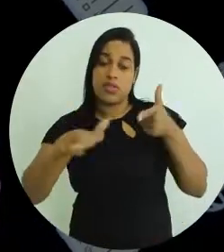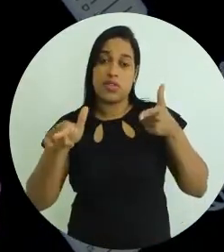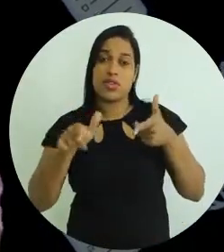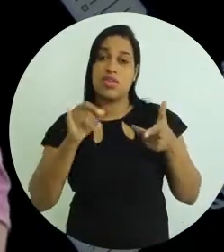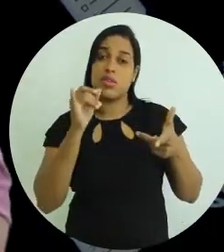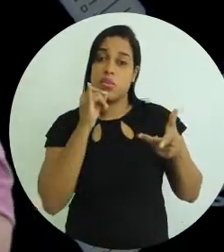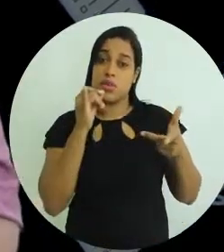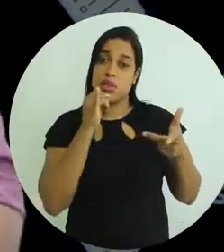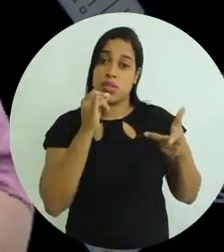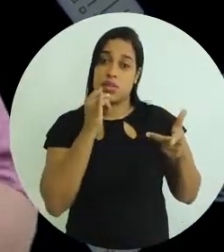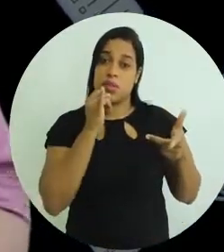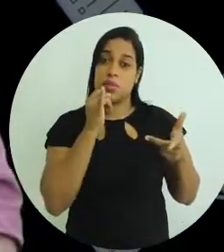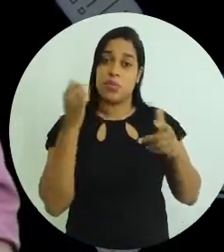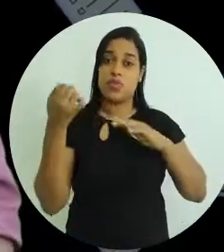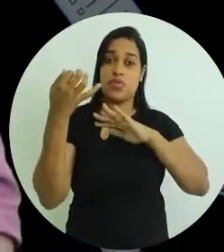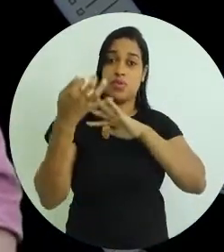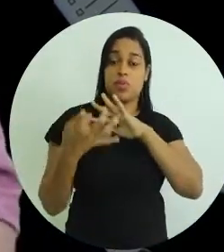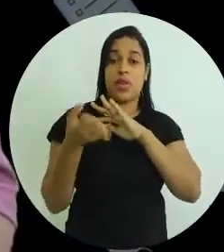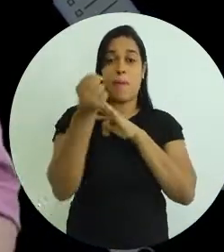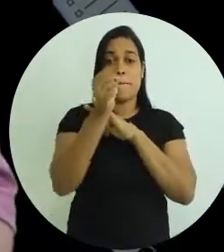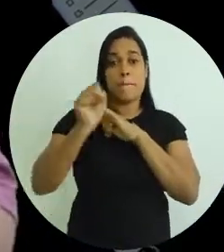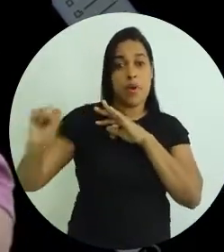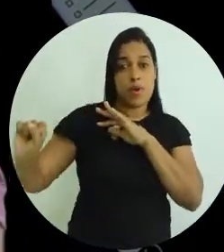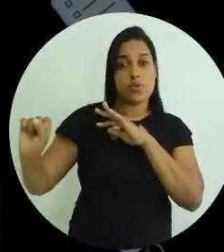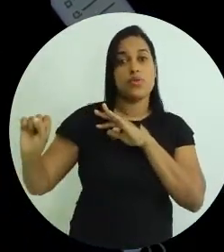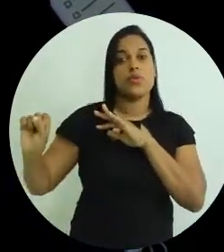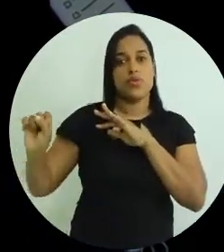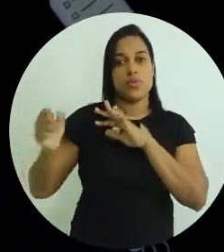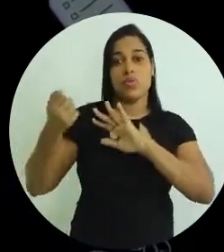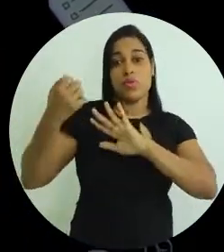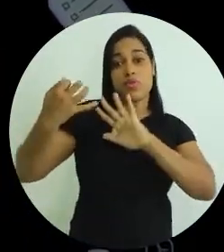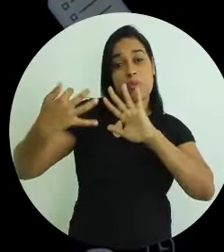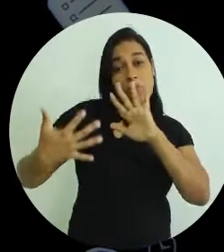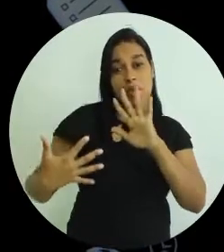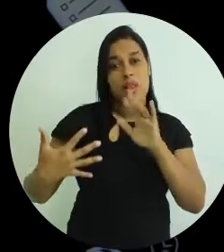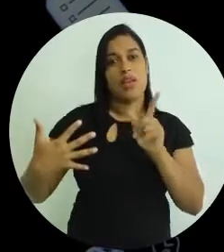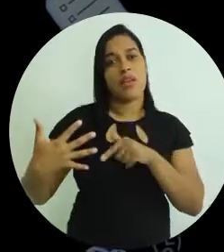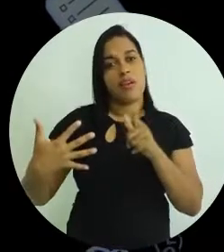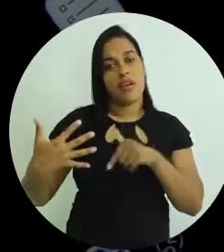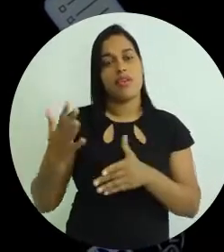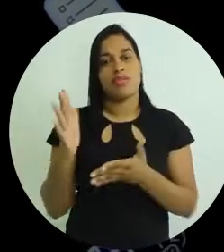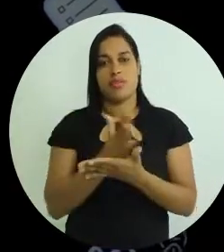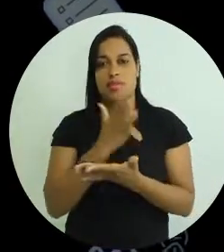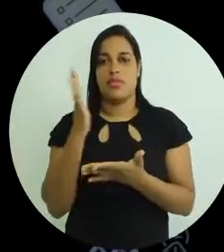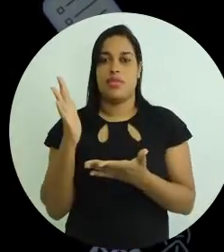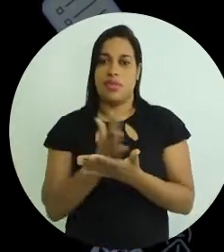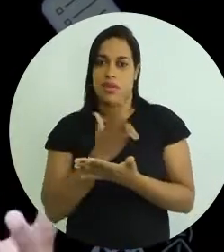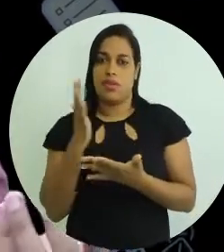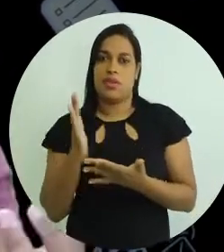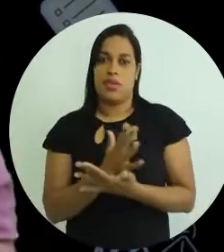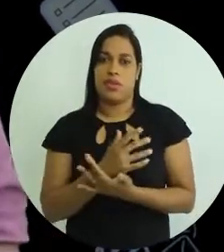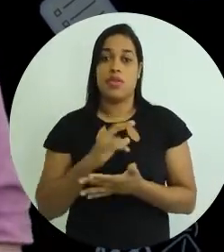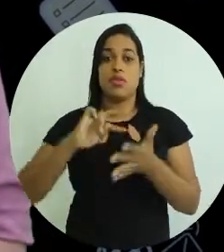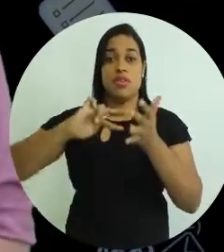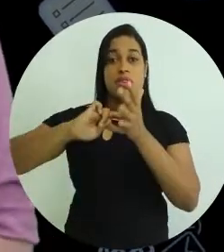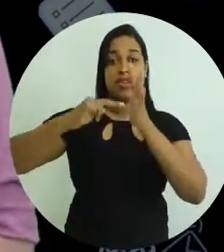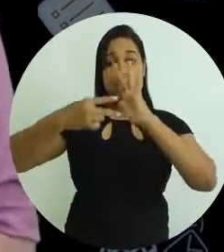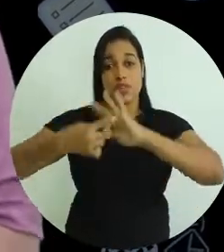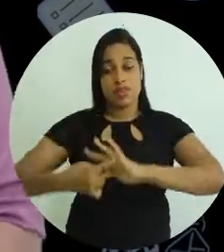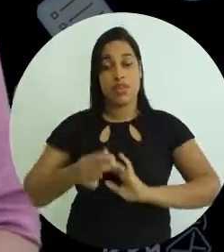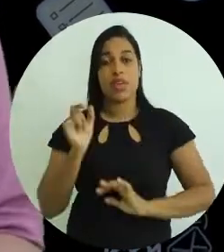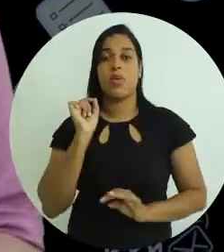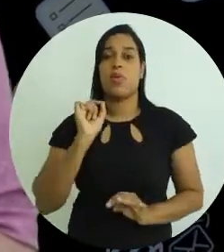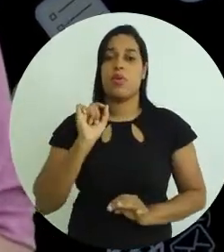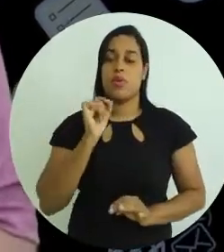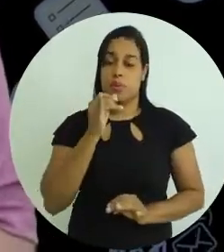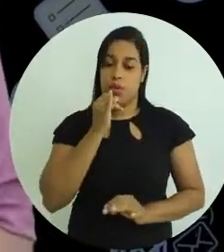vamos dizer assim, naquilo que a gente chamou de módulos. Está lá bem explicadinho no nosso caderno. O que significa? Bom,